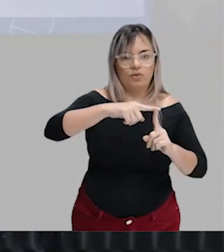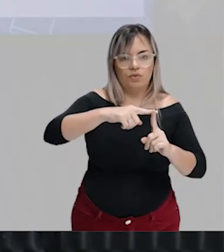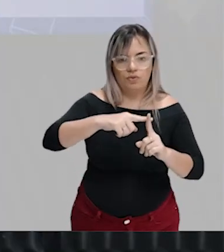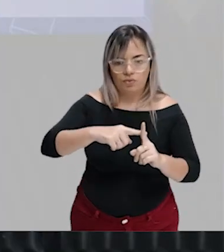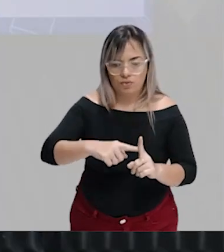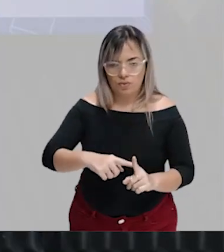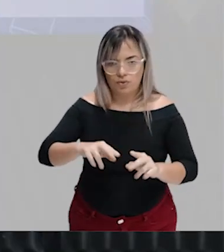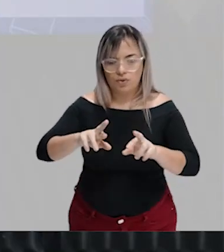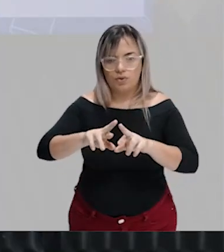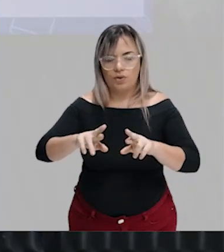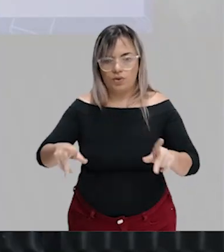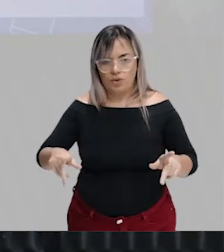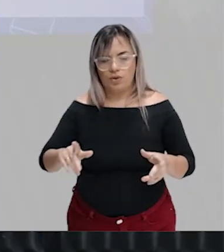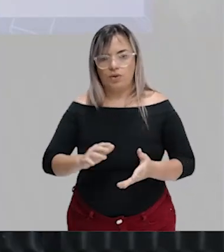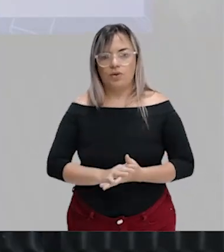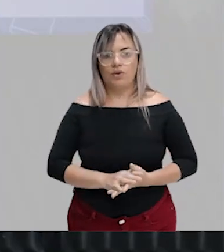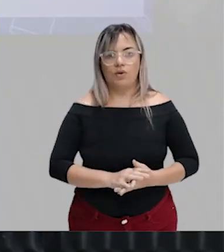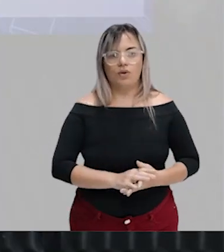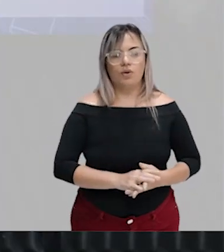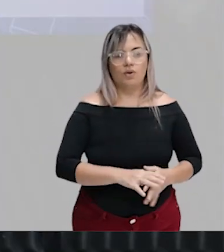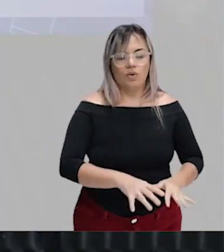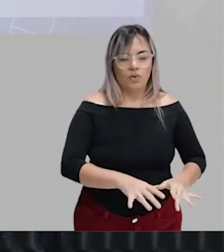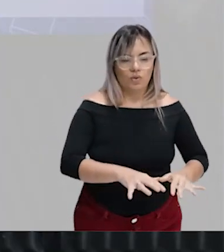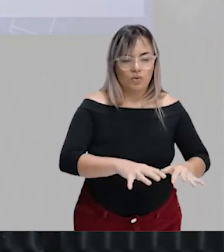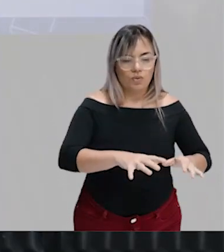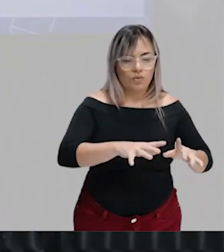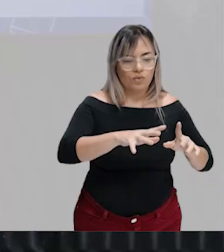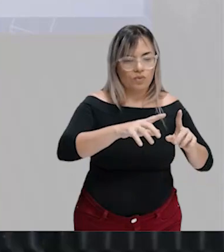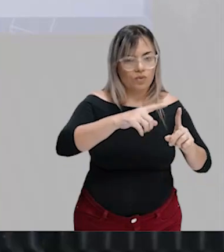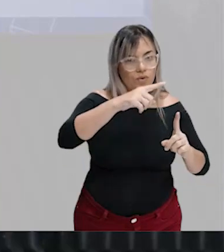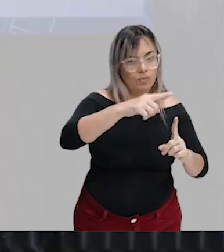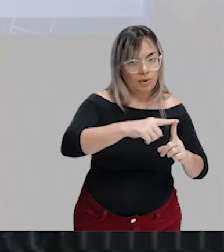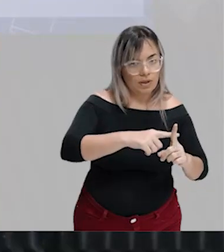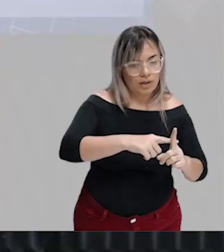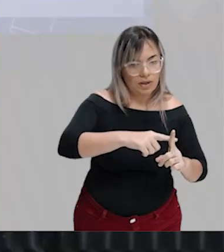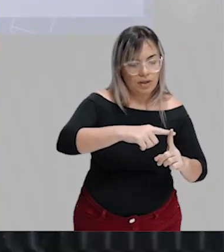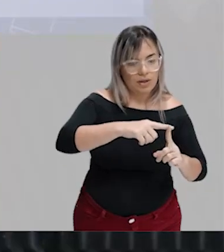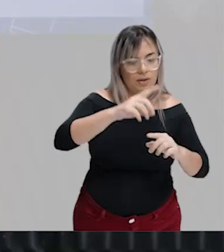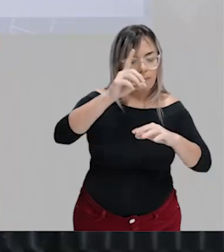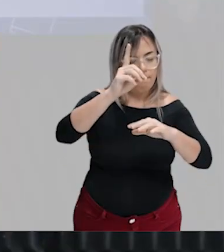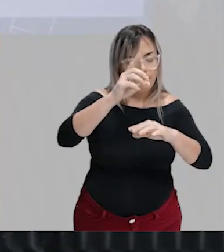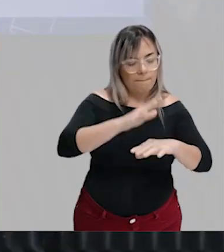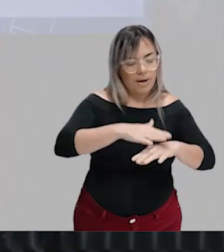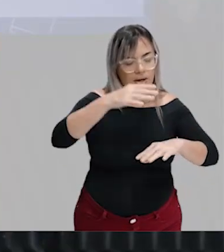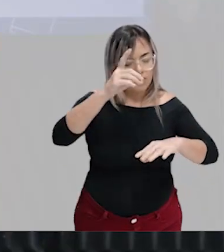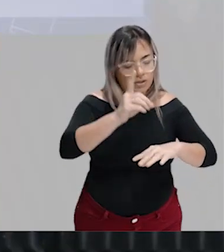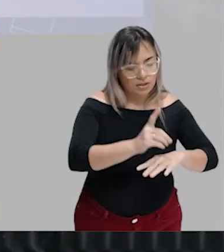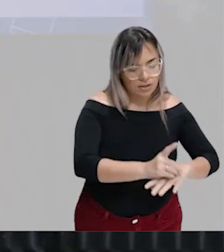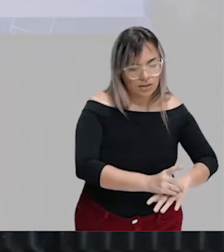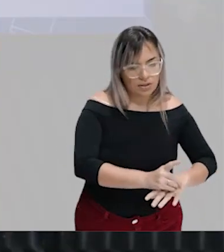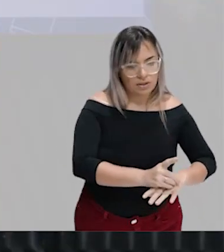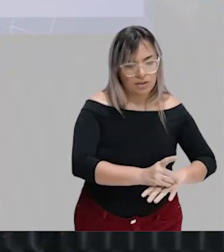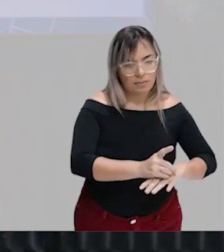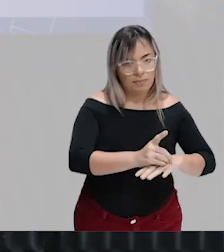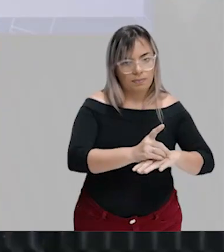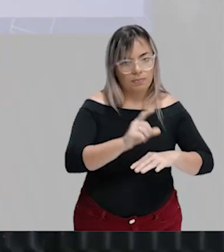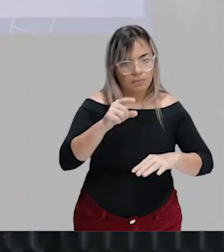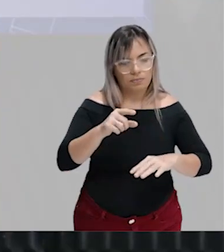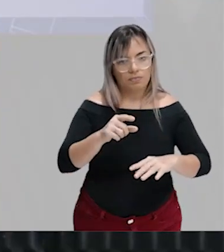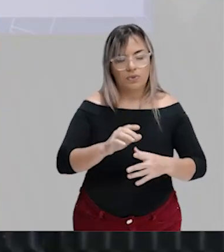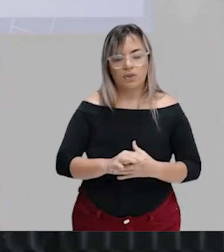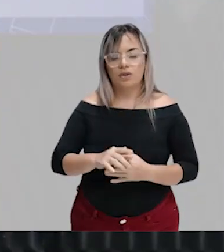né? Os fluidos mais densos são os de menor temperatura e os fluidos menos densos são os de maior temperatura.